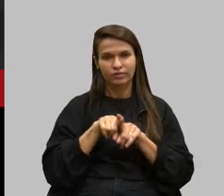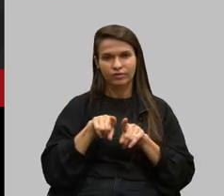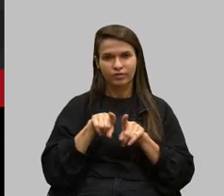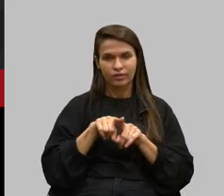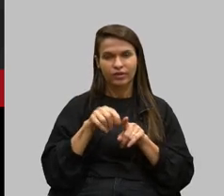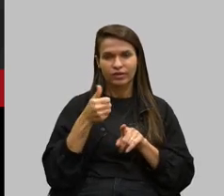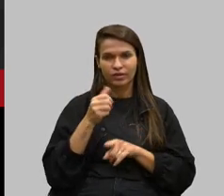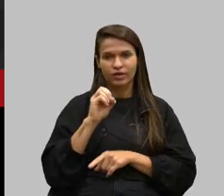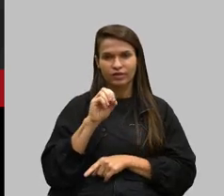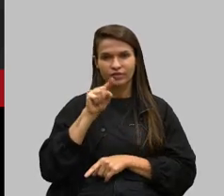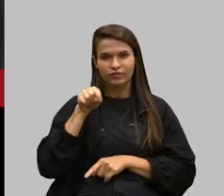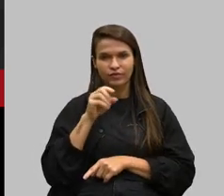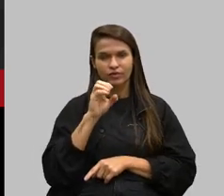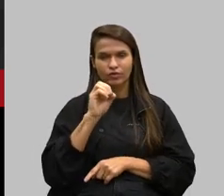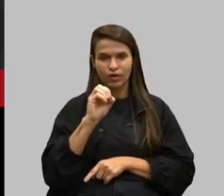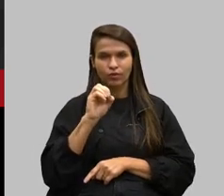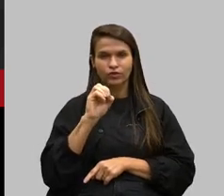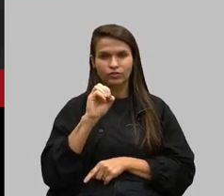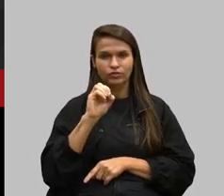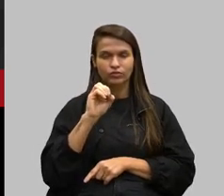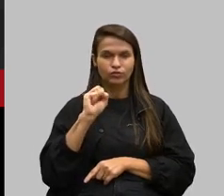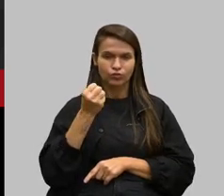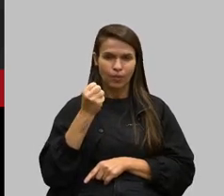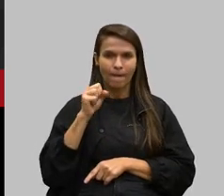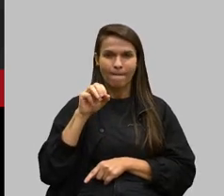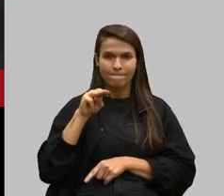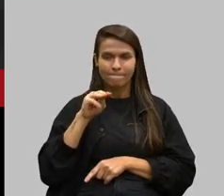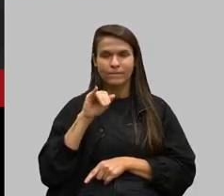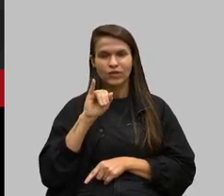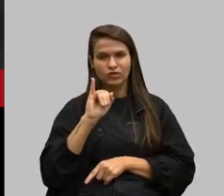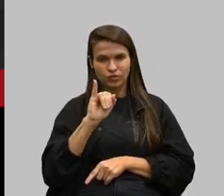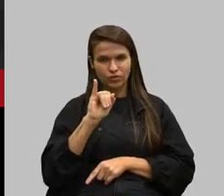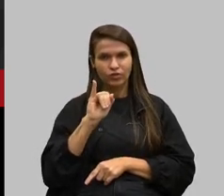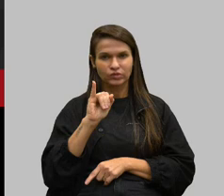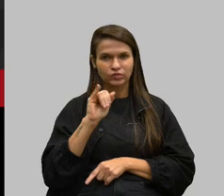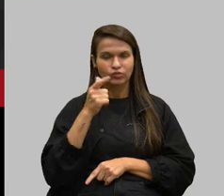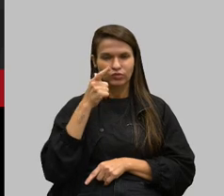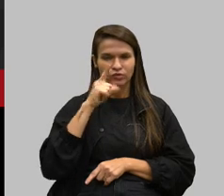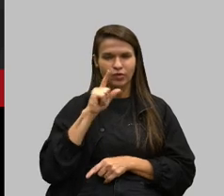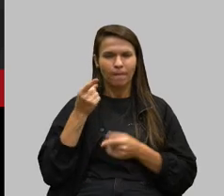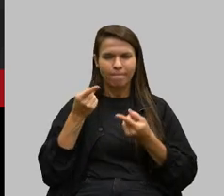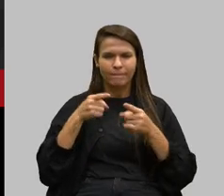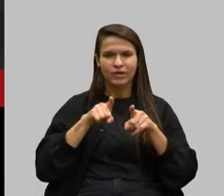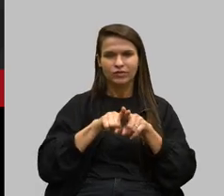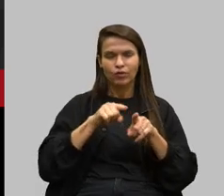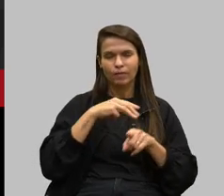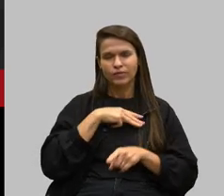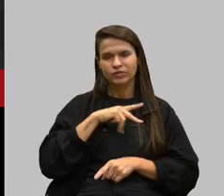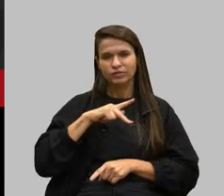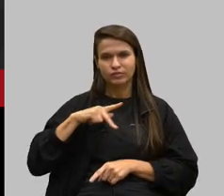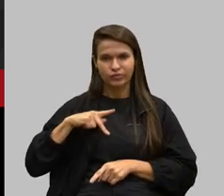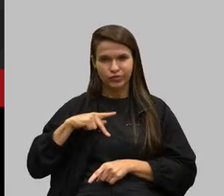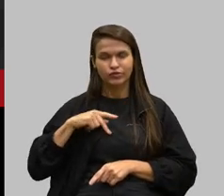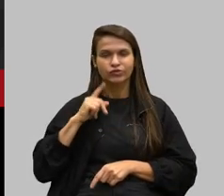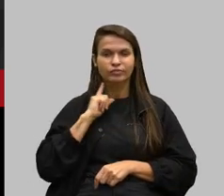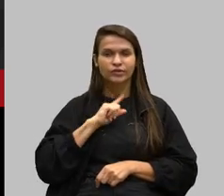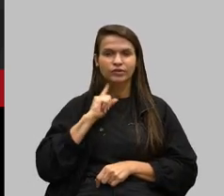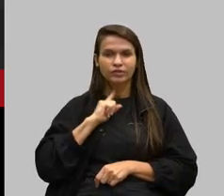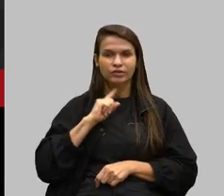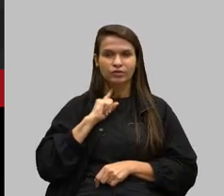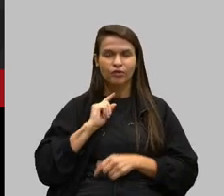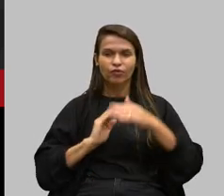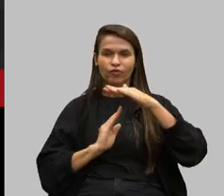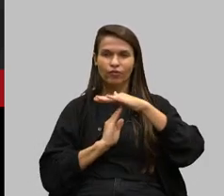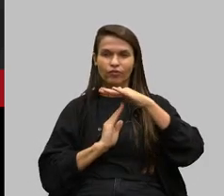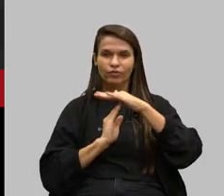10,8 milhões nós conseguimos pro a e compartilha através de uma parceria com o ministério público de Minas Gerais do fundo Estadual